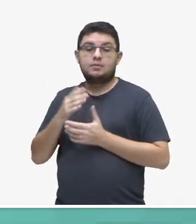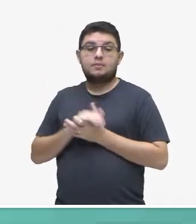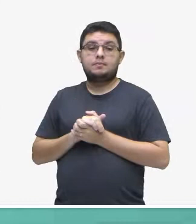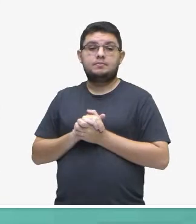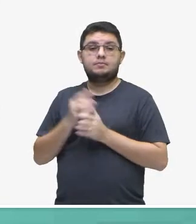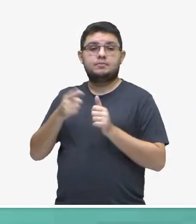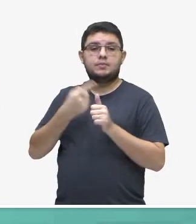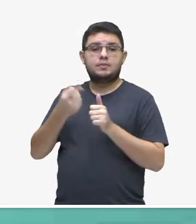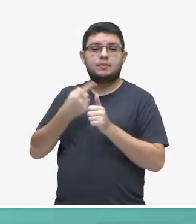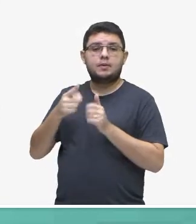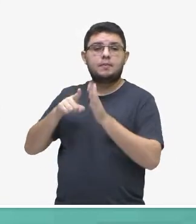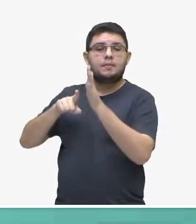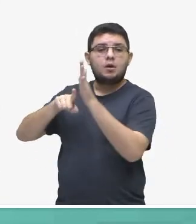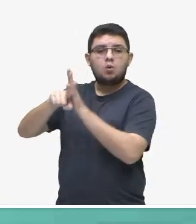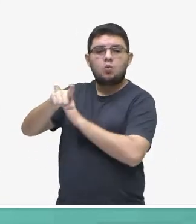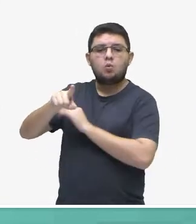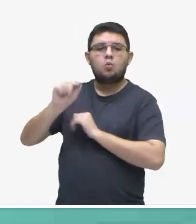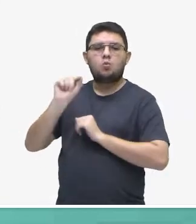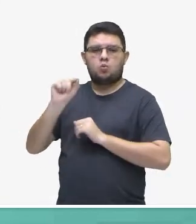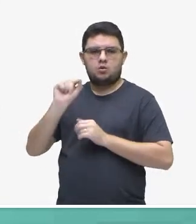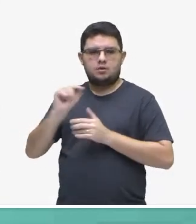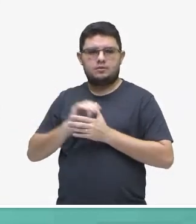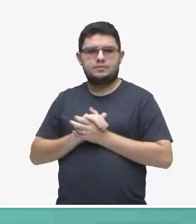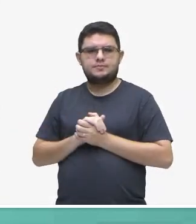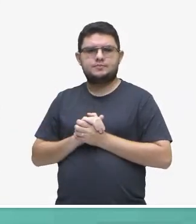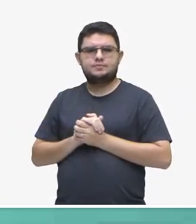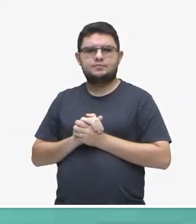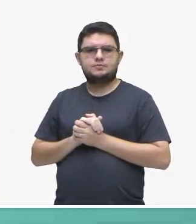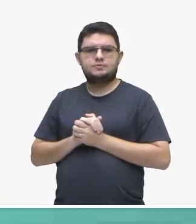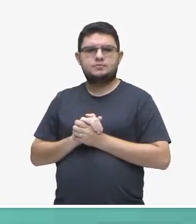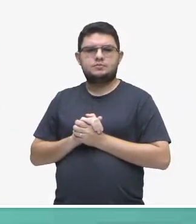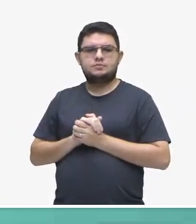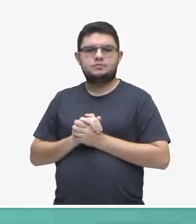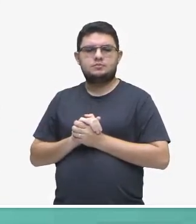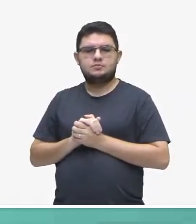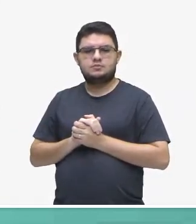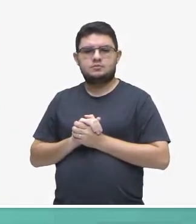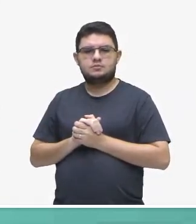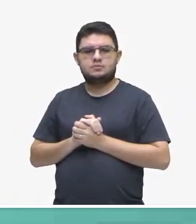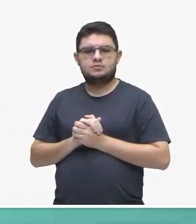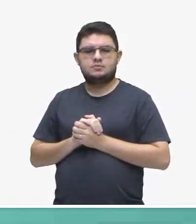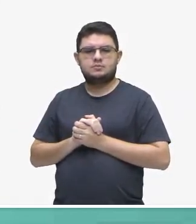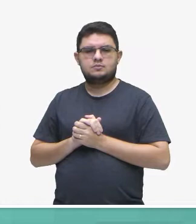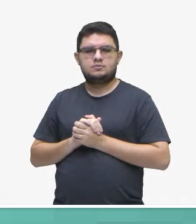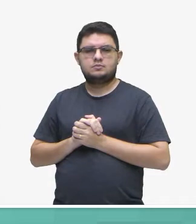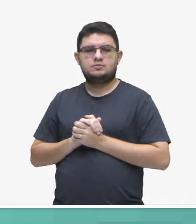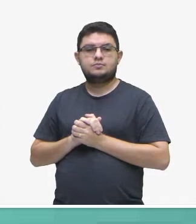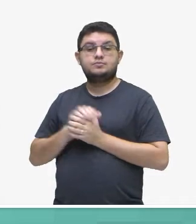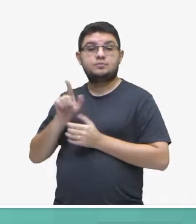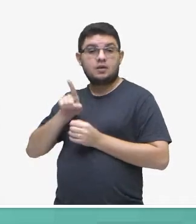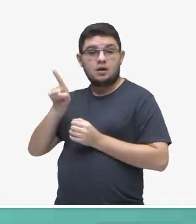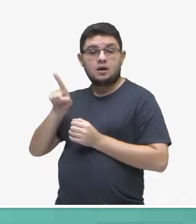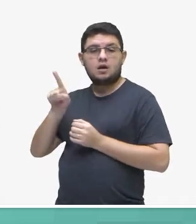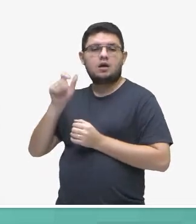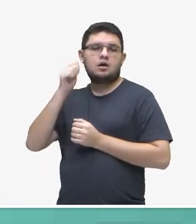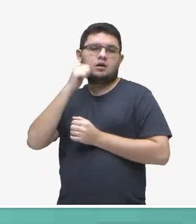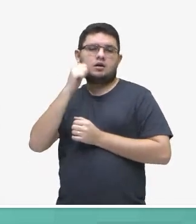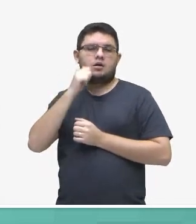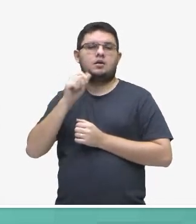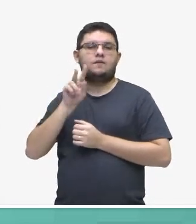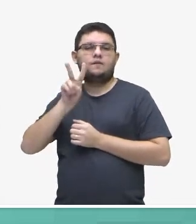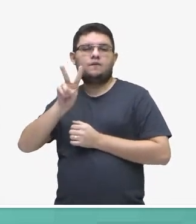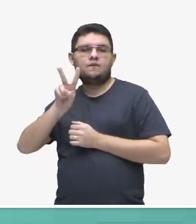você tem, where is Victoria? Onde ela está? Ela quem? A Vitória. Where is